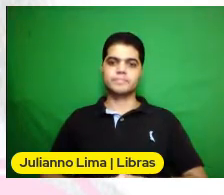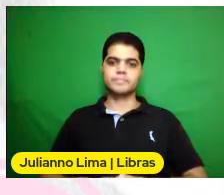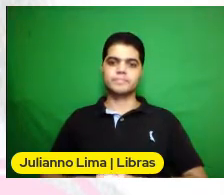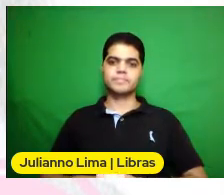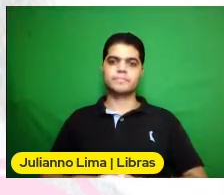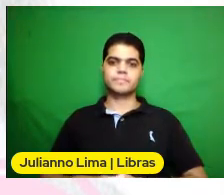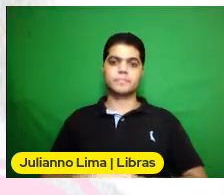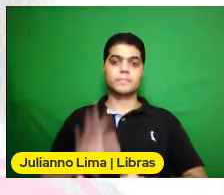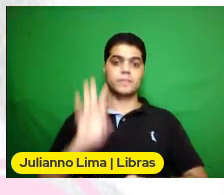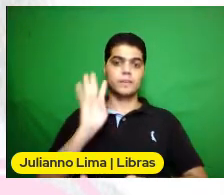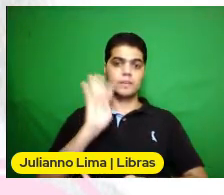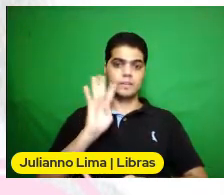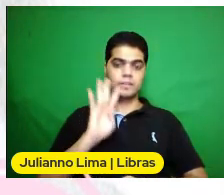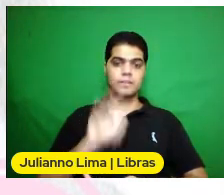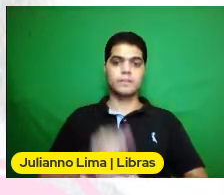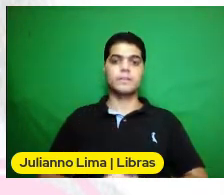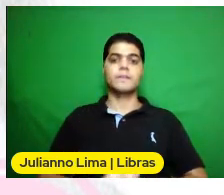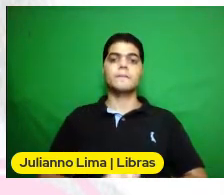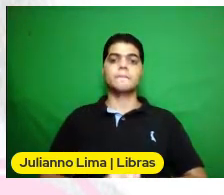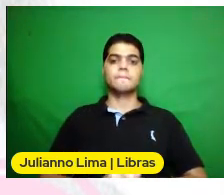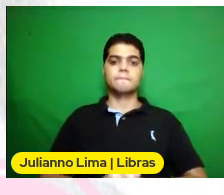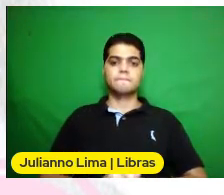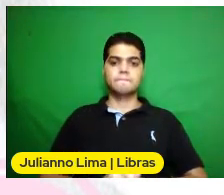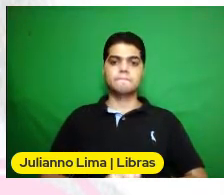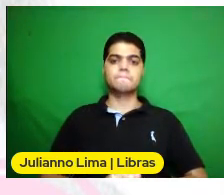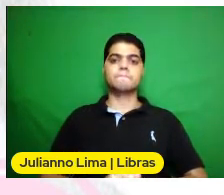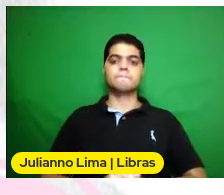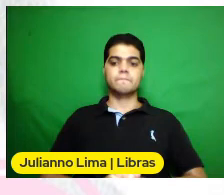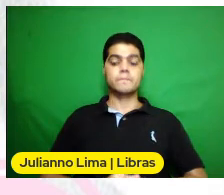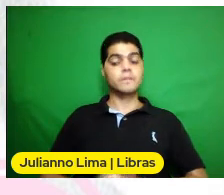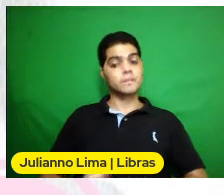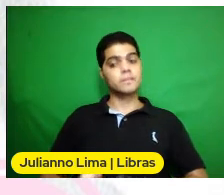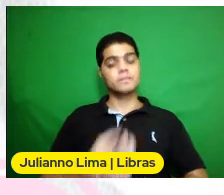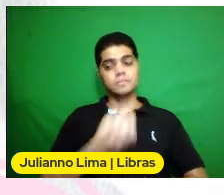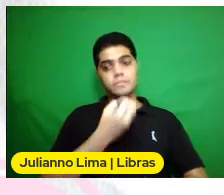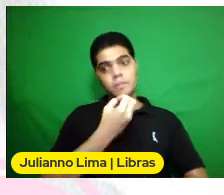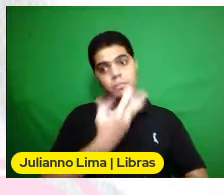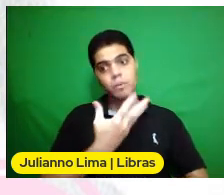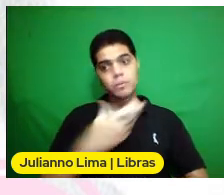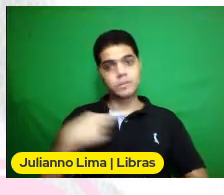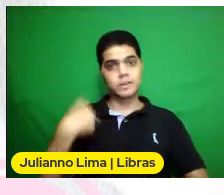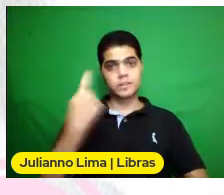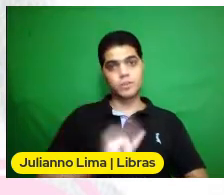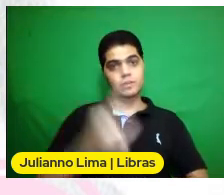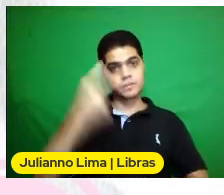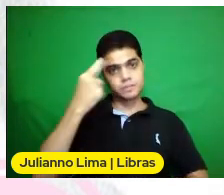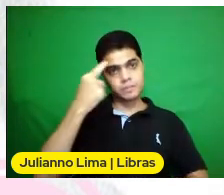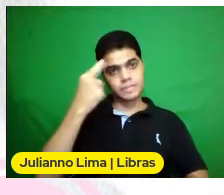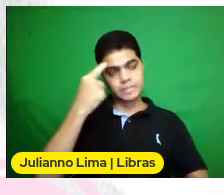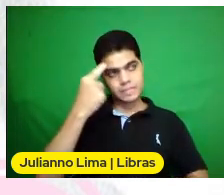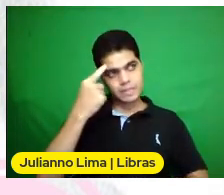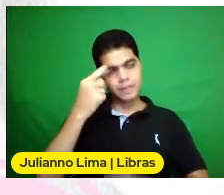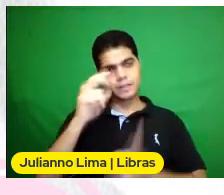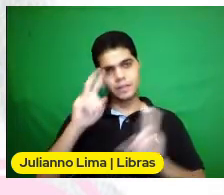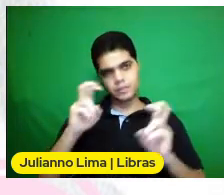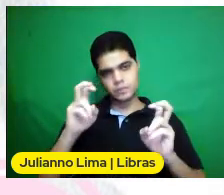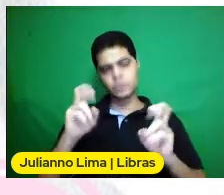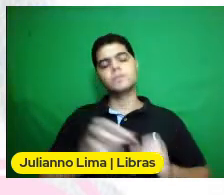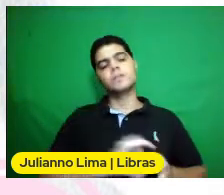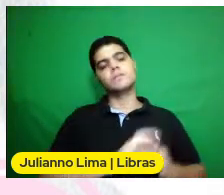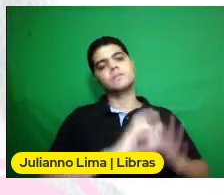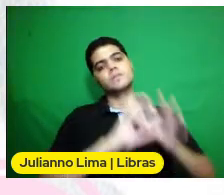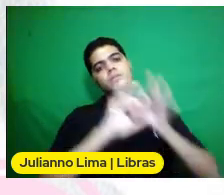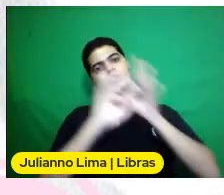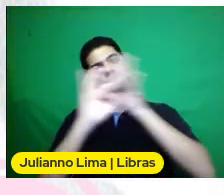Ah, legal, Antônio. Que bom, né? É bom a gente pensar nessa, na construção das